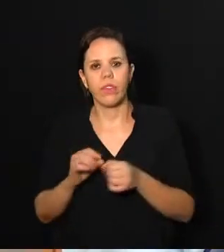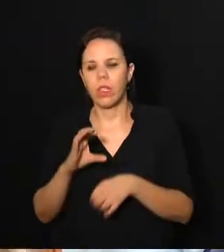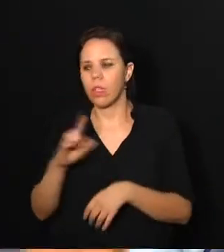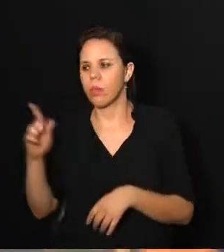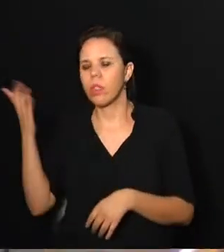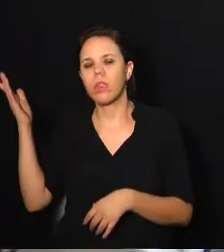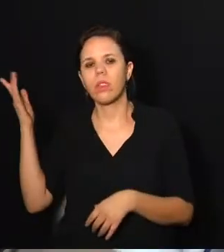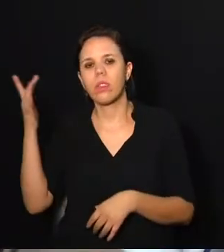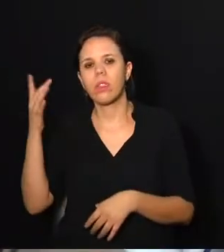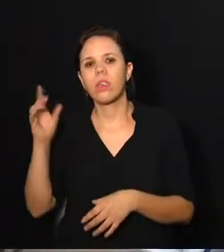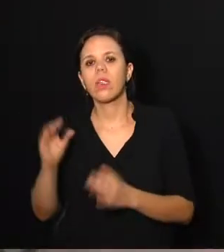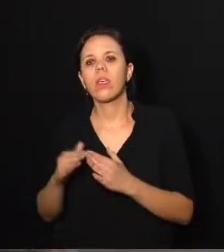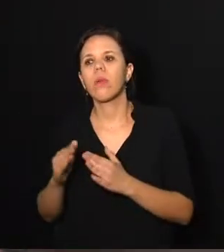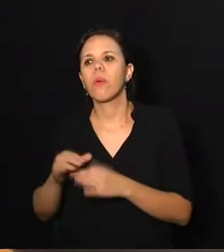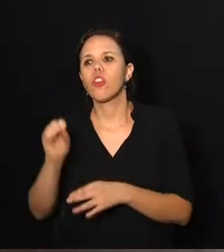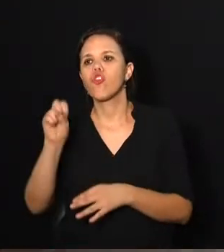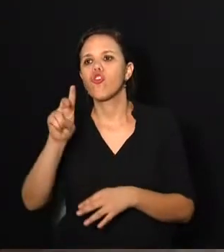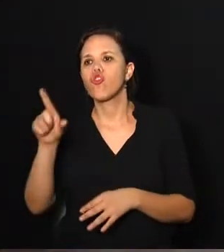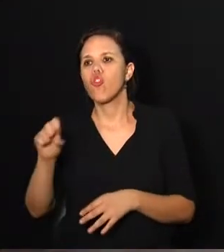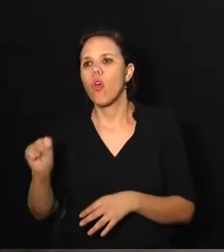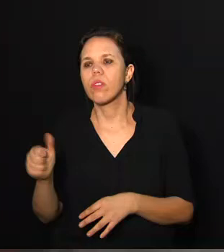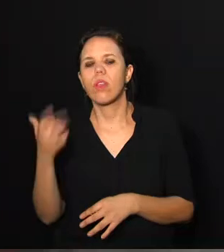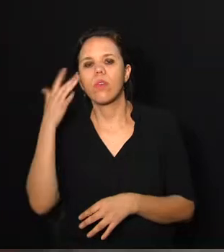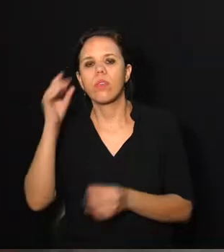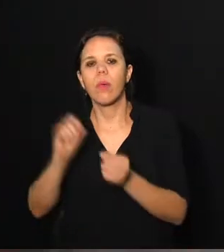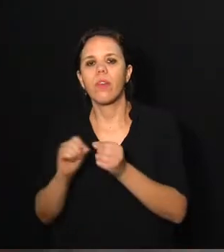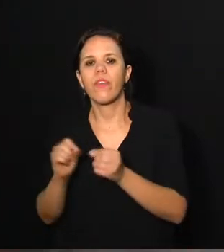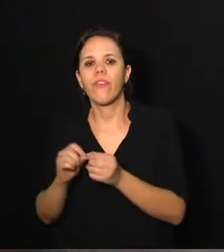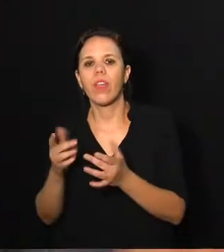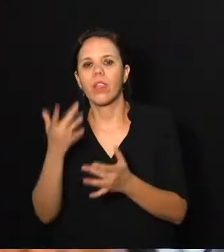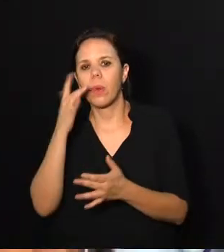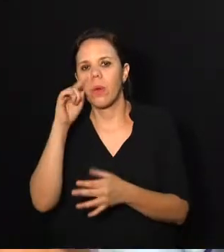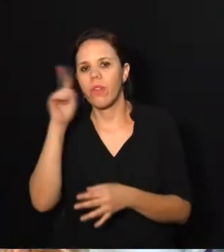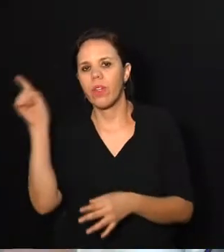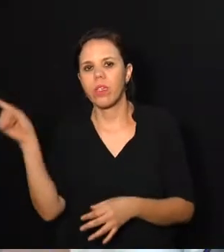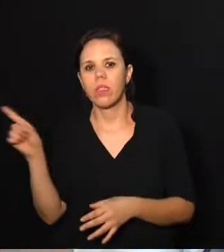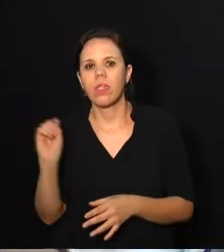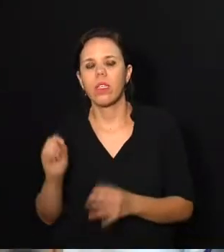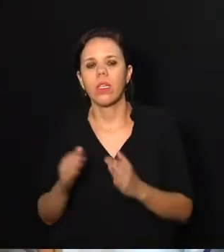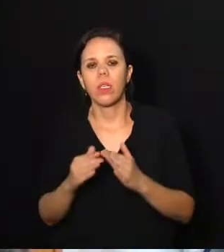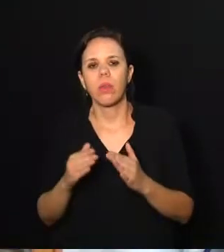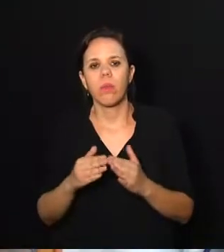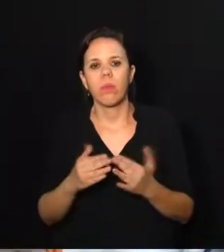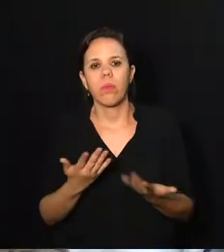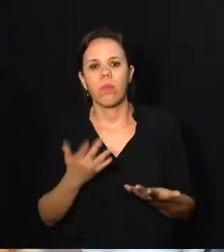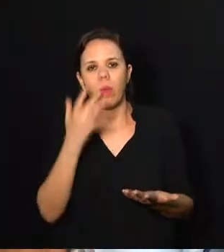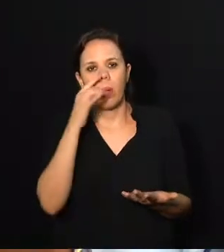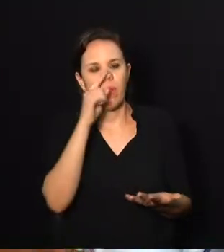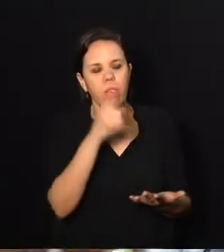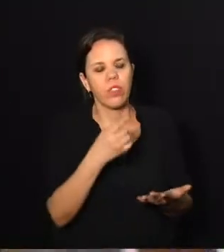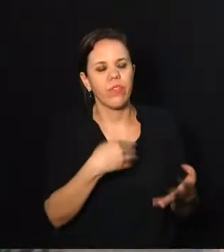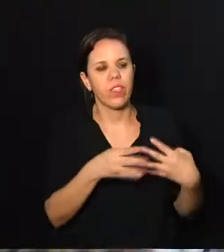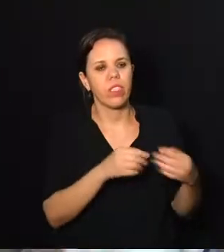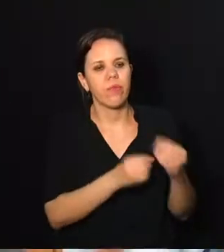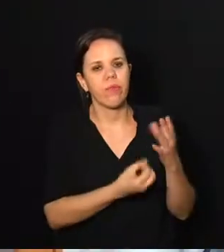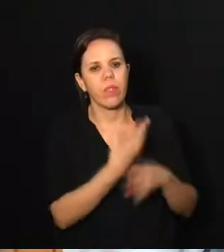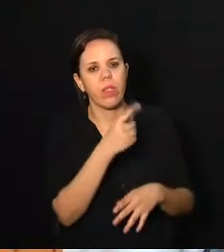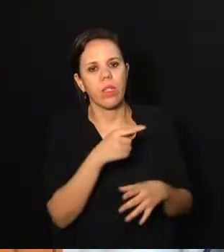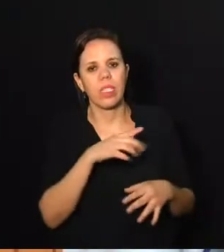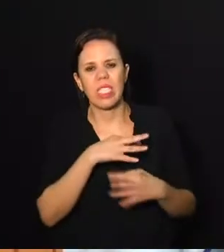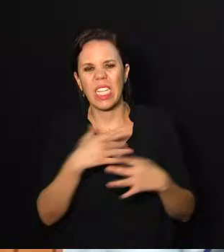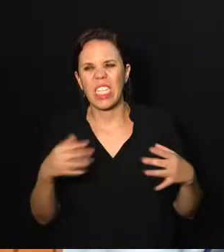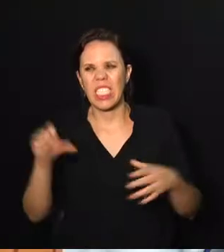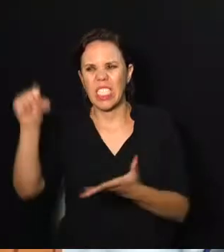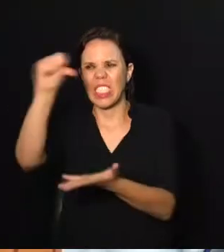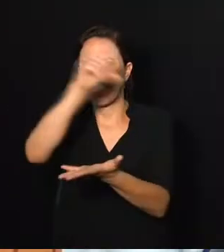Grande. Quem mora em Sousas não sabe o que foi feito no Ouro Verde. E quem mora no Ouro Verde não sabe o que está fazendo em Barão Geraldo, porque a cidade é